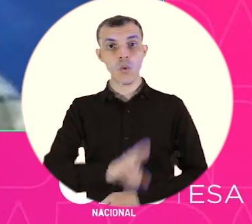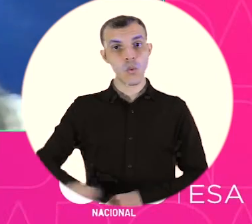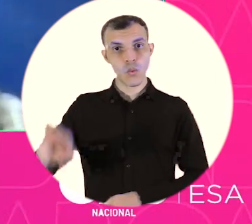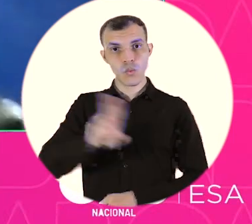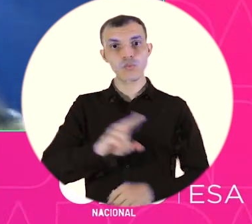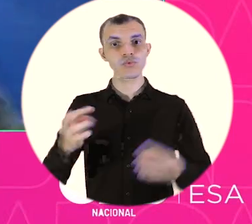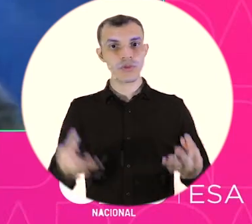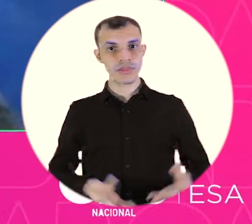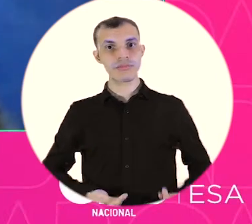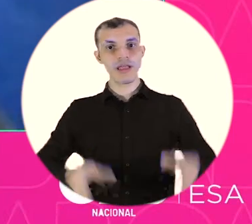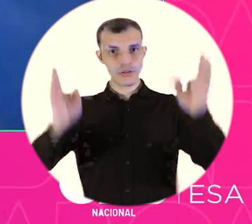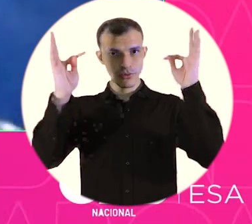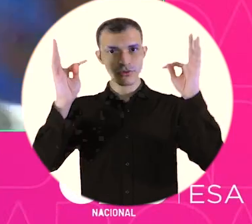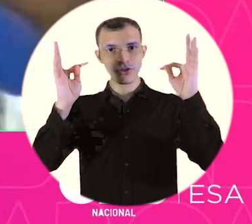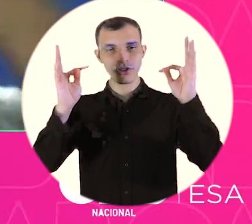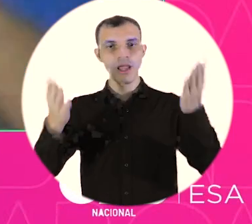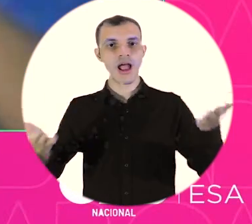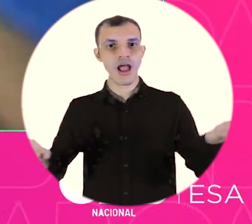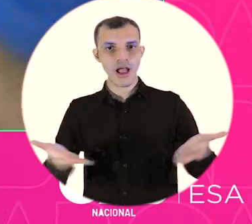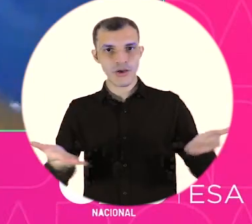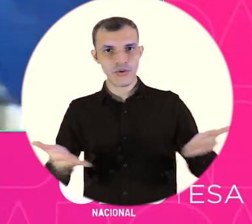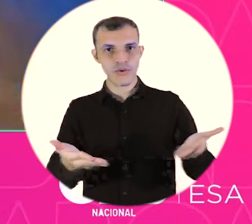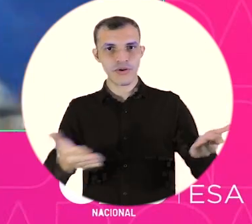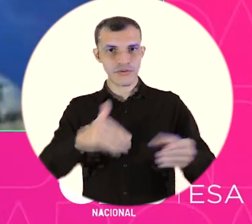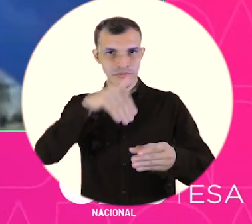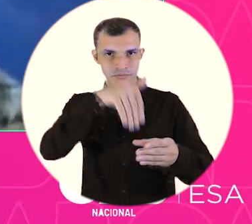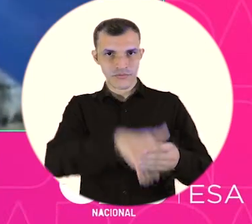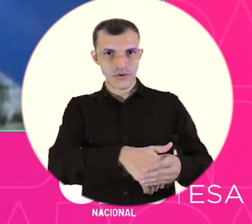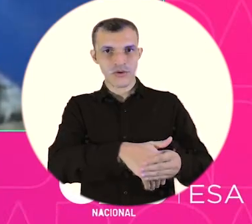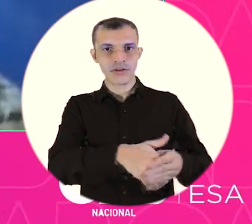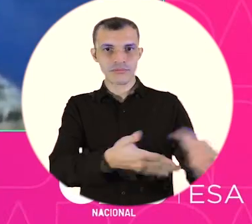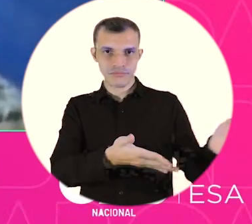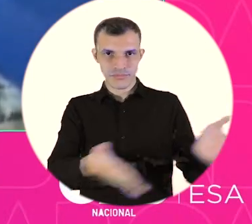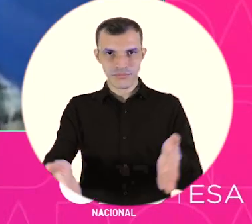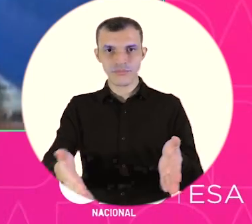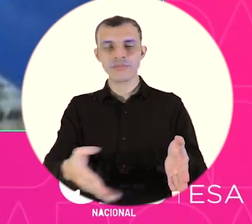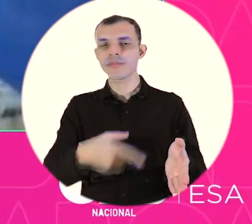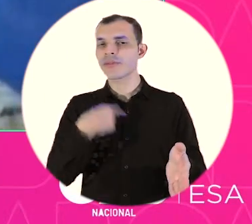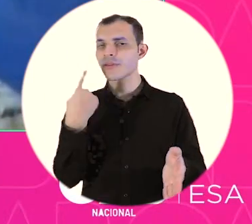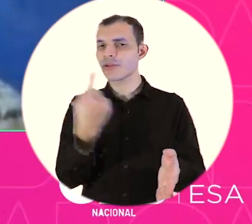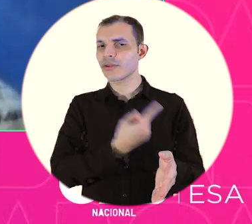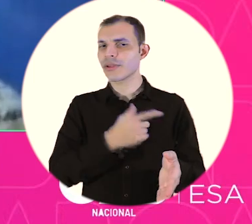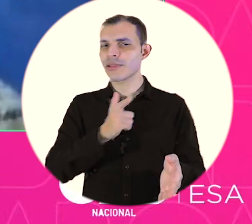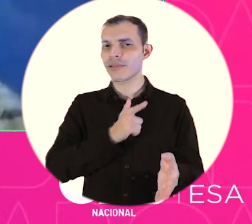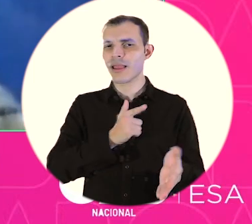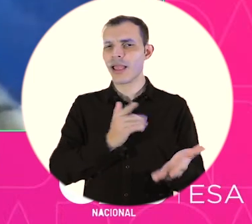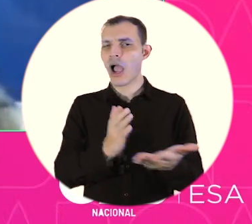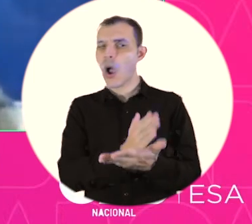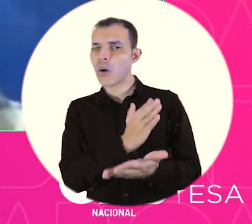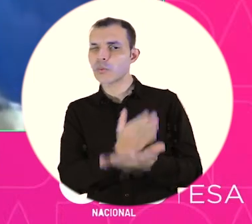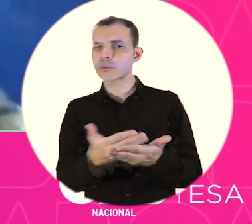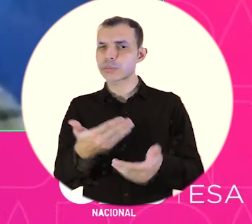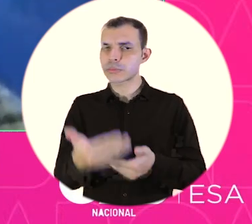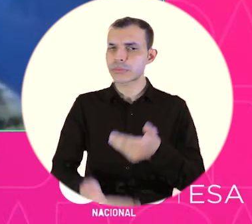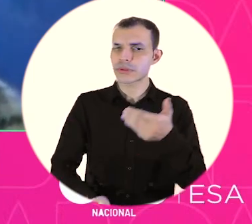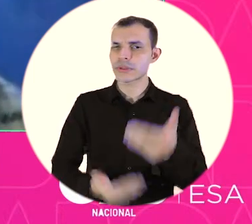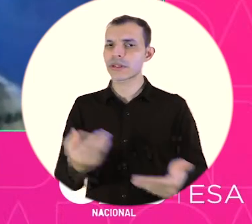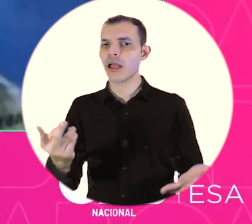Com relação à utilização dessas tecnologias agora nas eleições, a gente tem algumas consequências, algumas